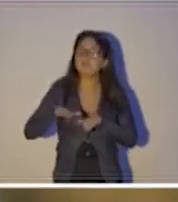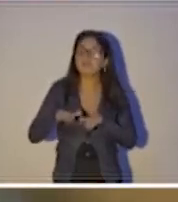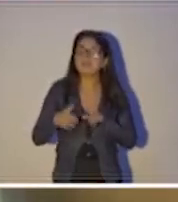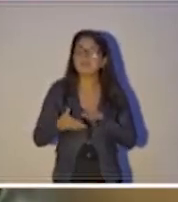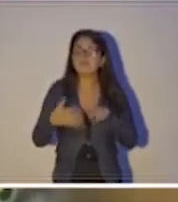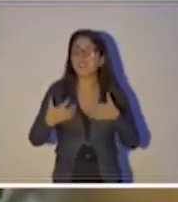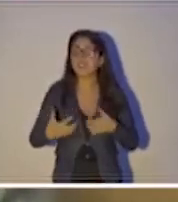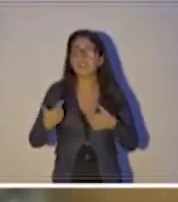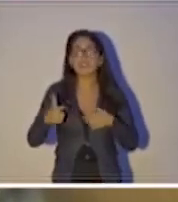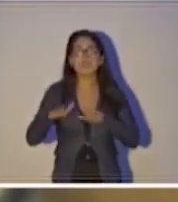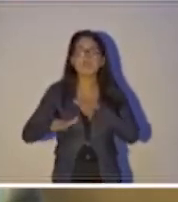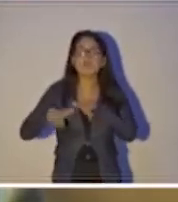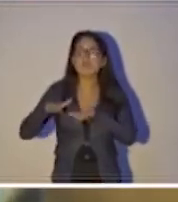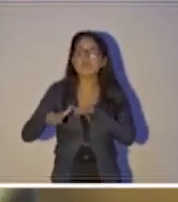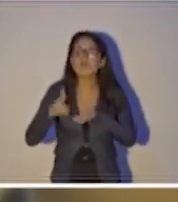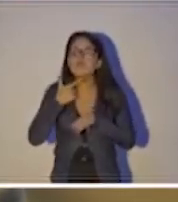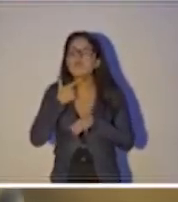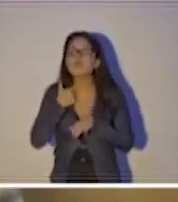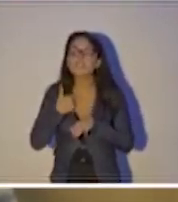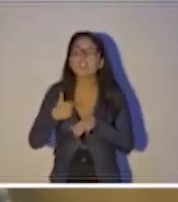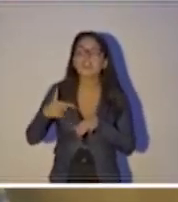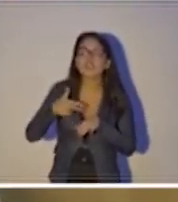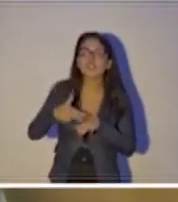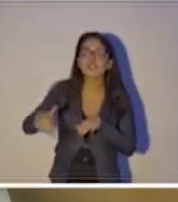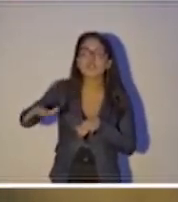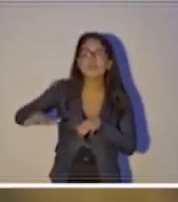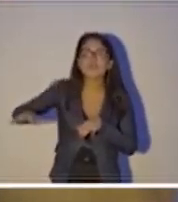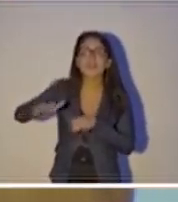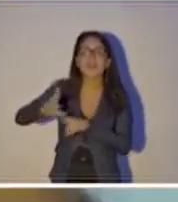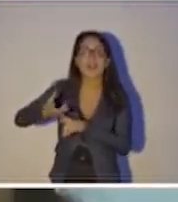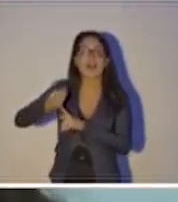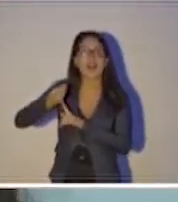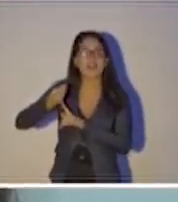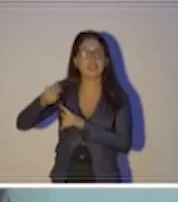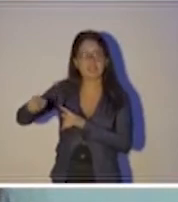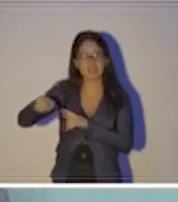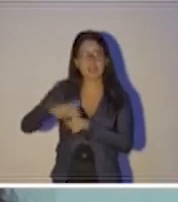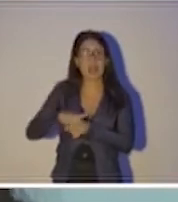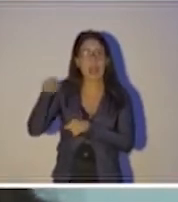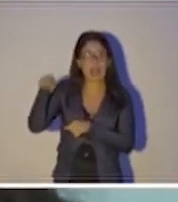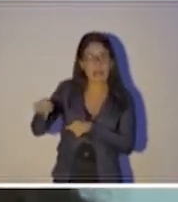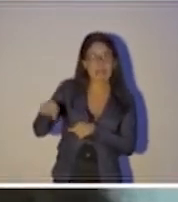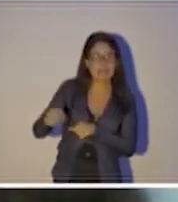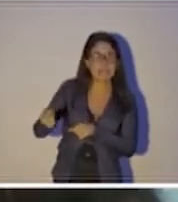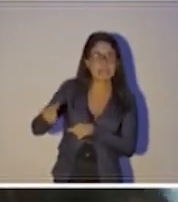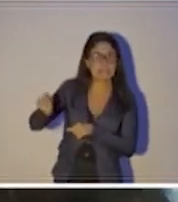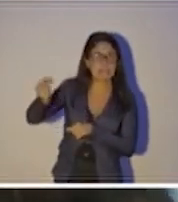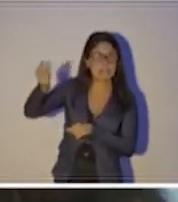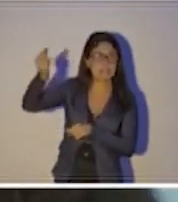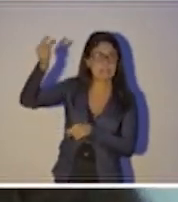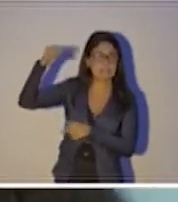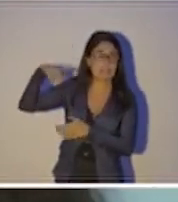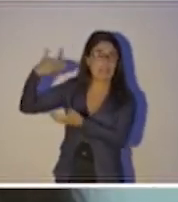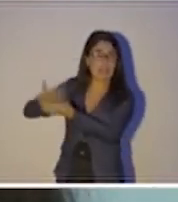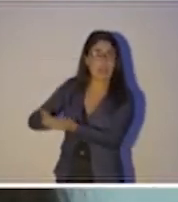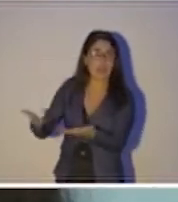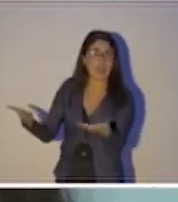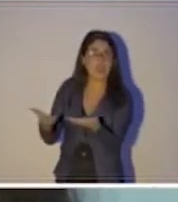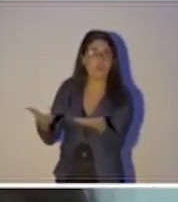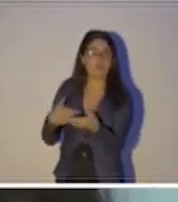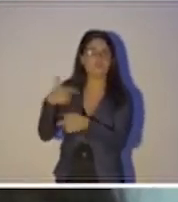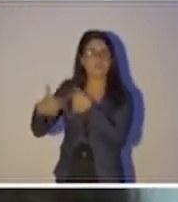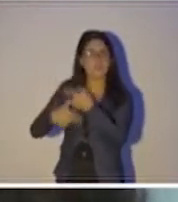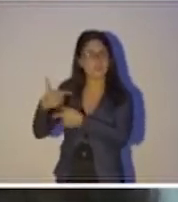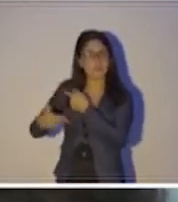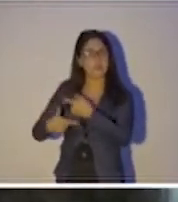ao meu lugar predileto, a feira de artesanato. Aqui, desde tempos imemoriais, suas trincheiras acolhem o trabalho